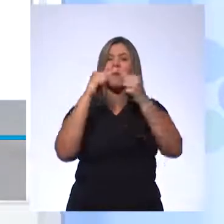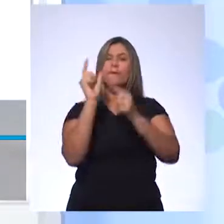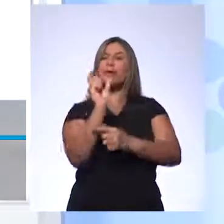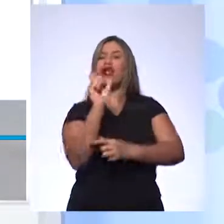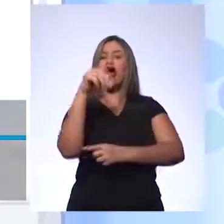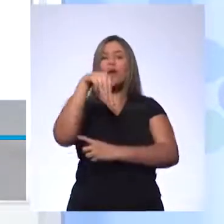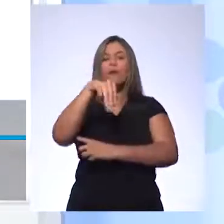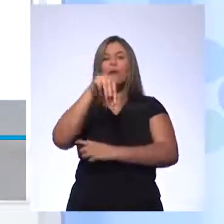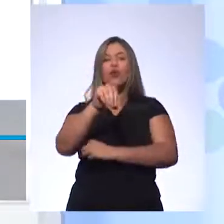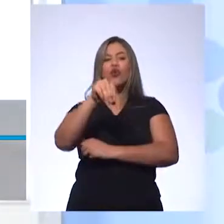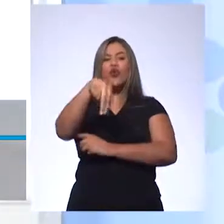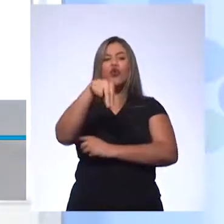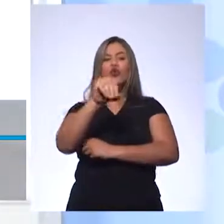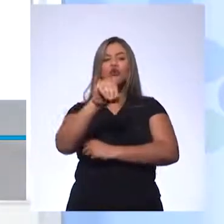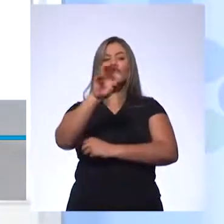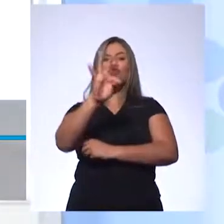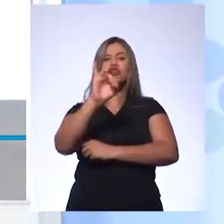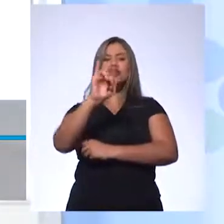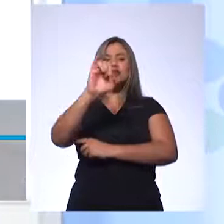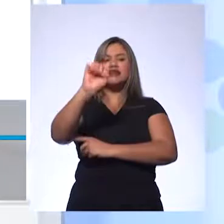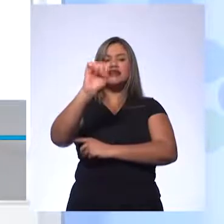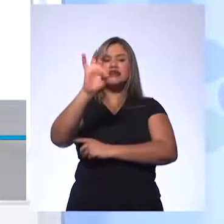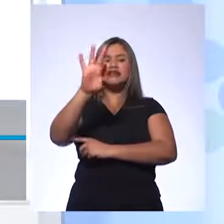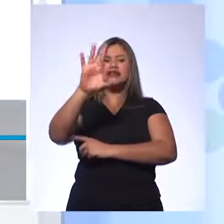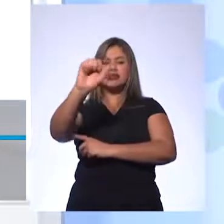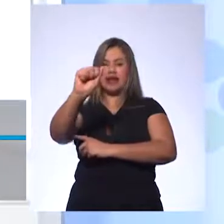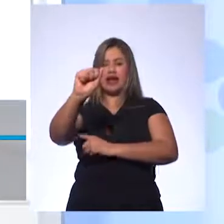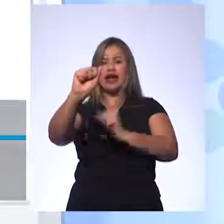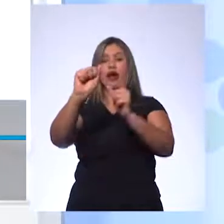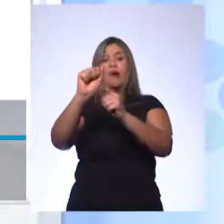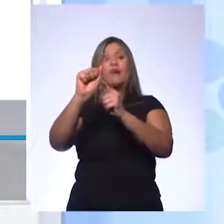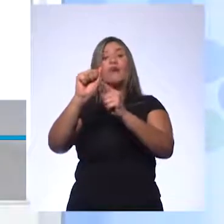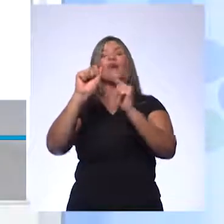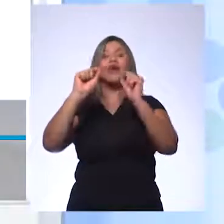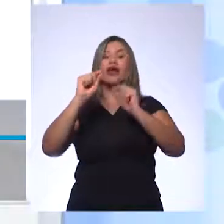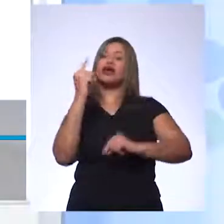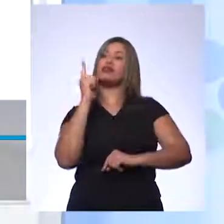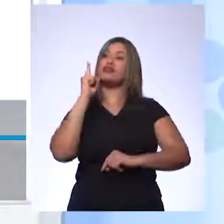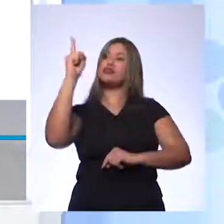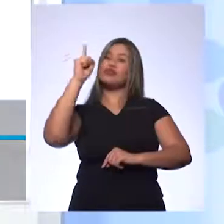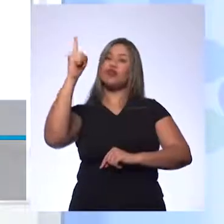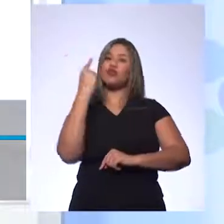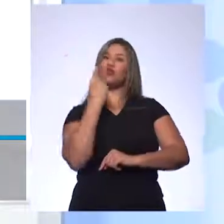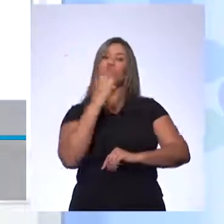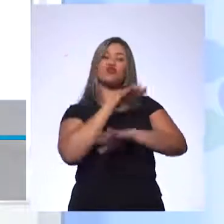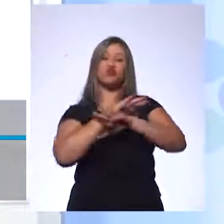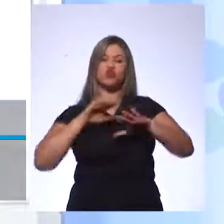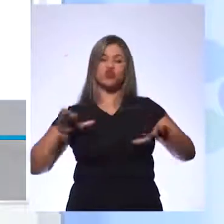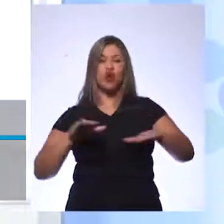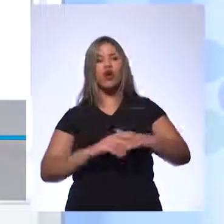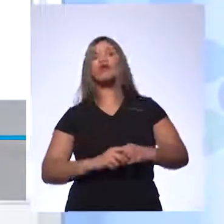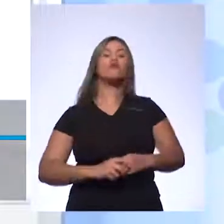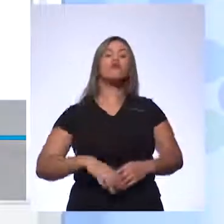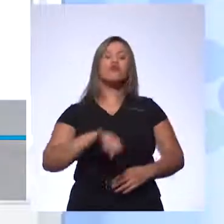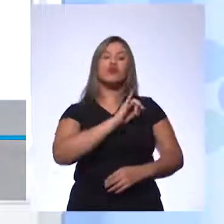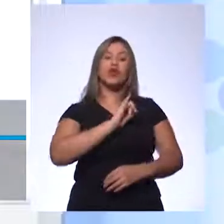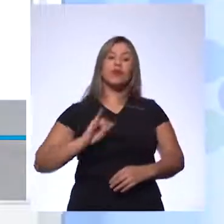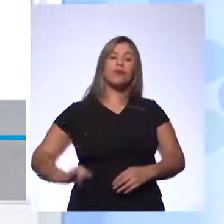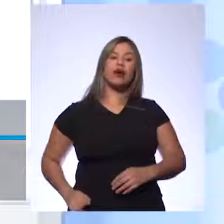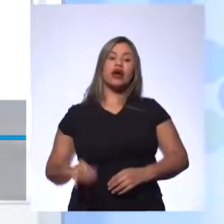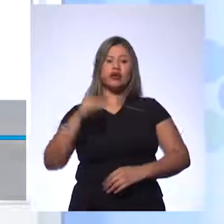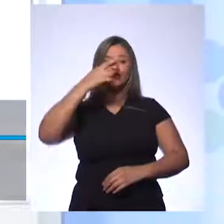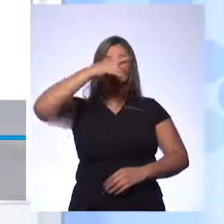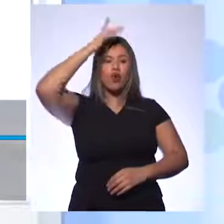termo monoteísta é o único Deus eles acreditavam em um único Deus já no Império Romano Os imperadores eram